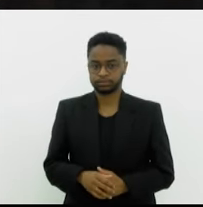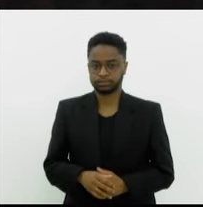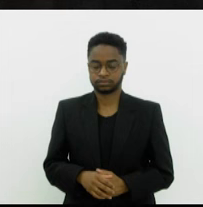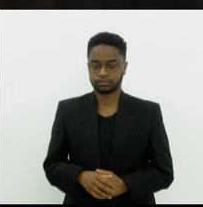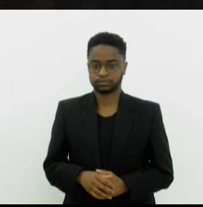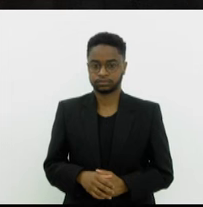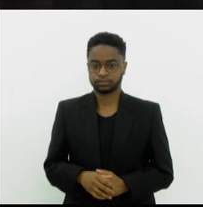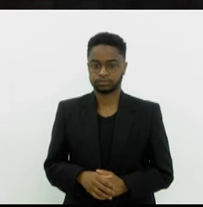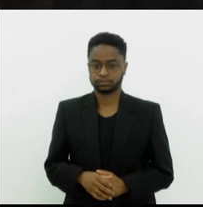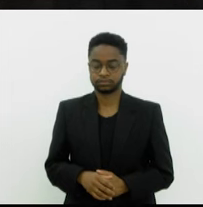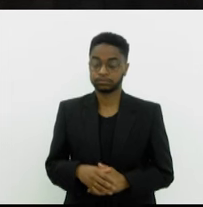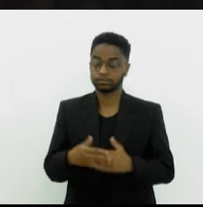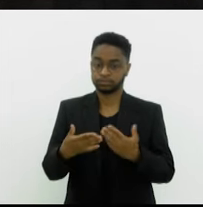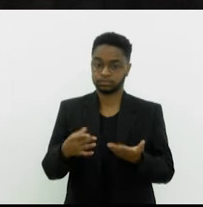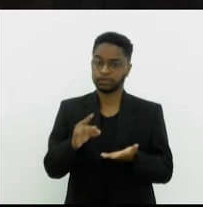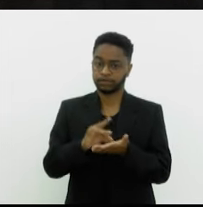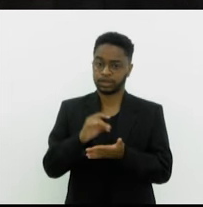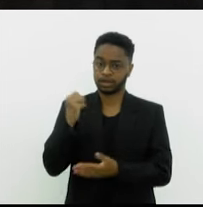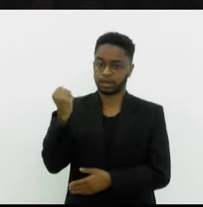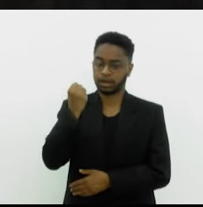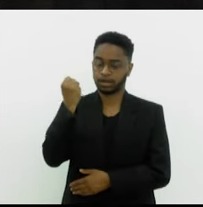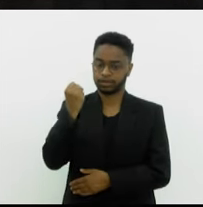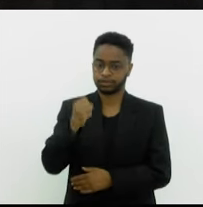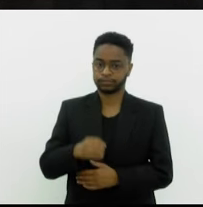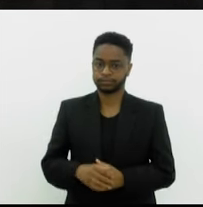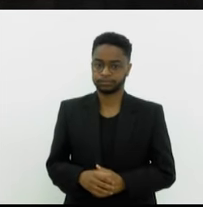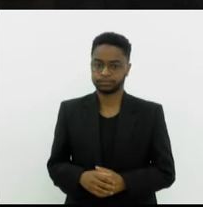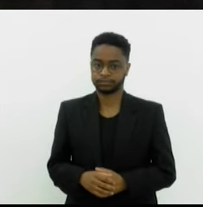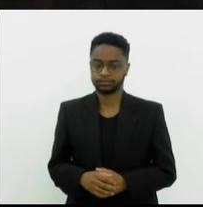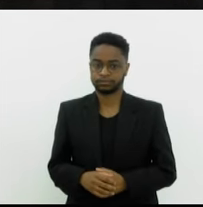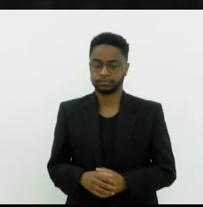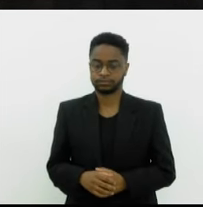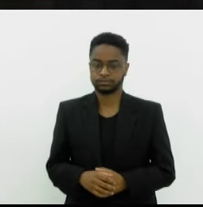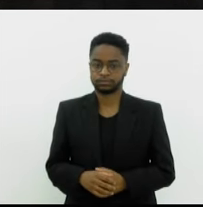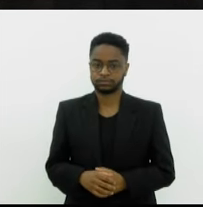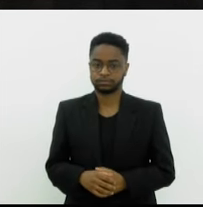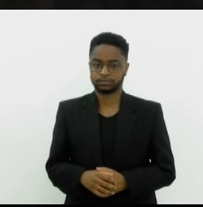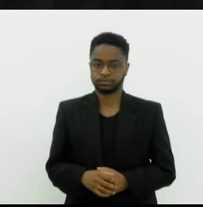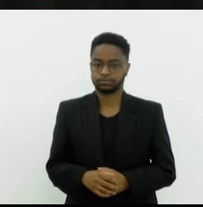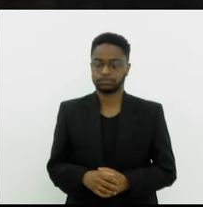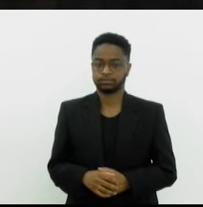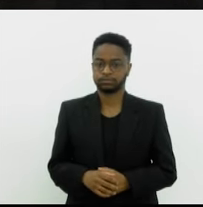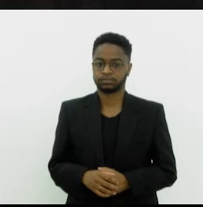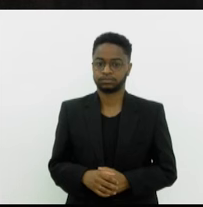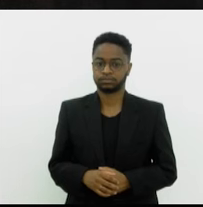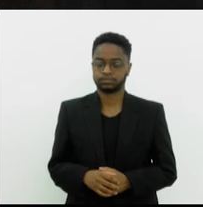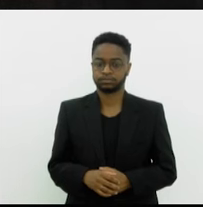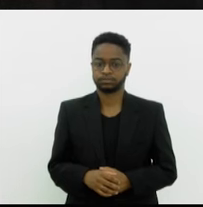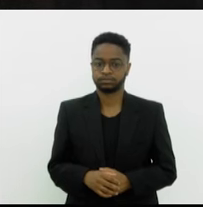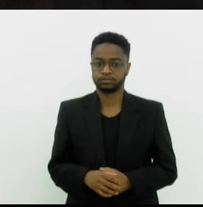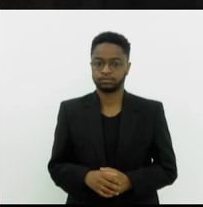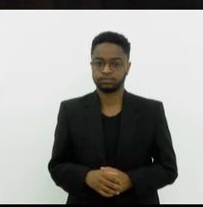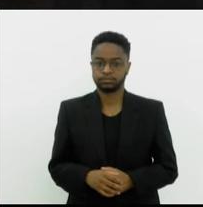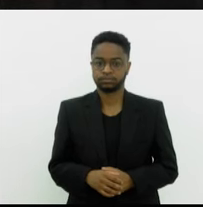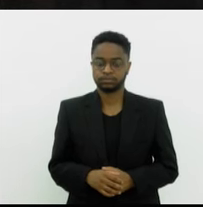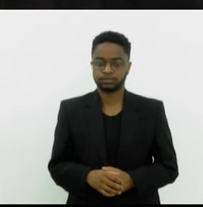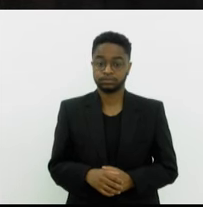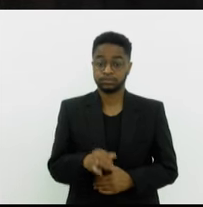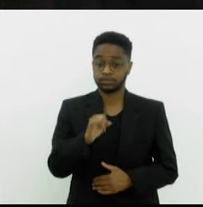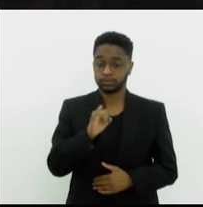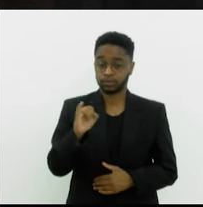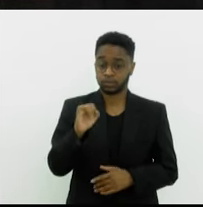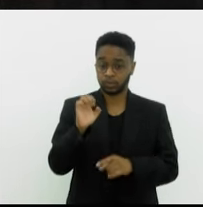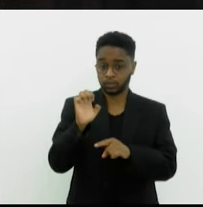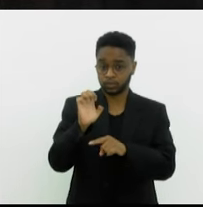é extremamente grave. Então, já que o Estado não está